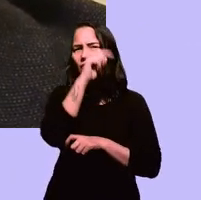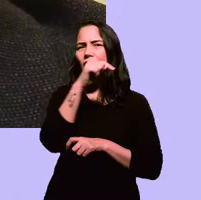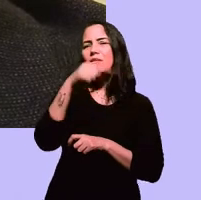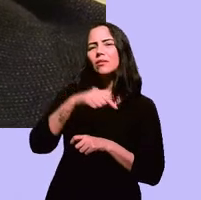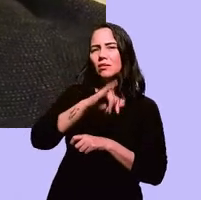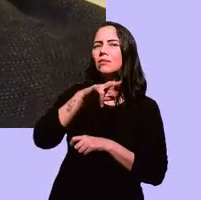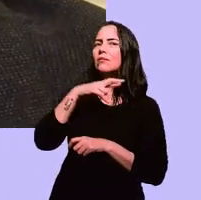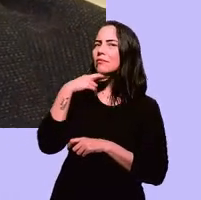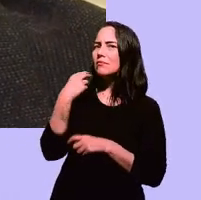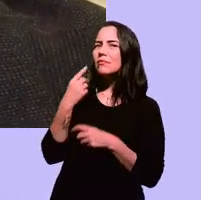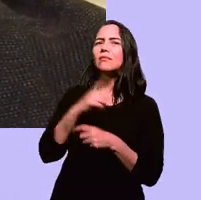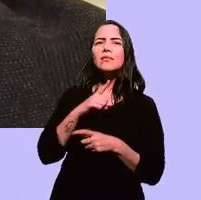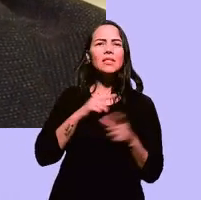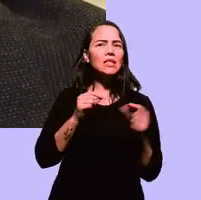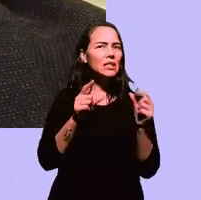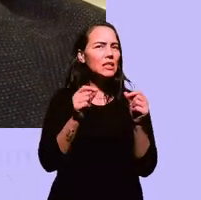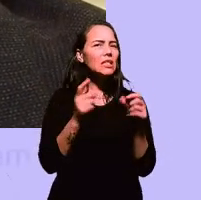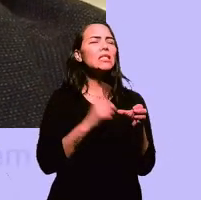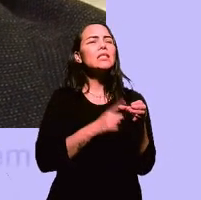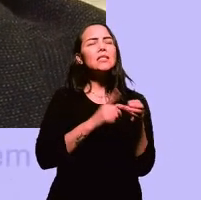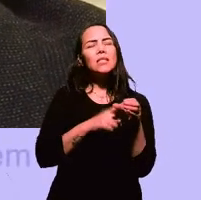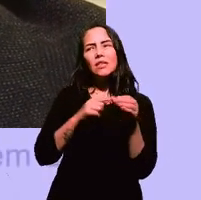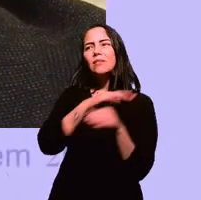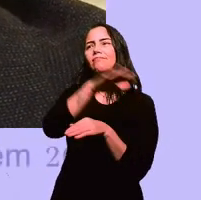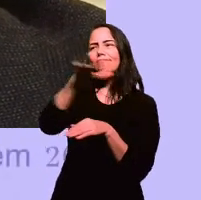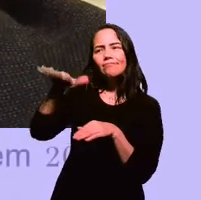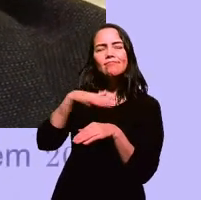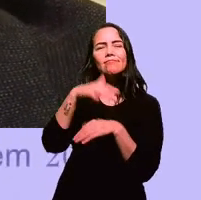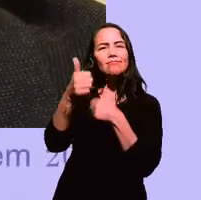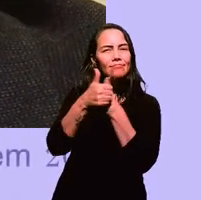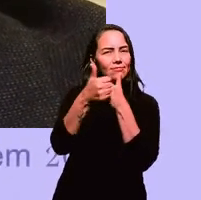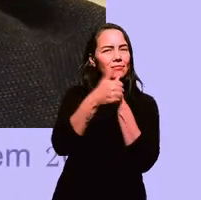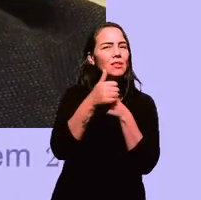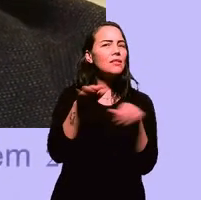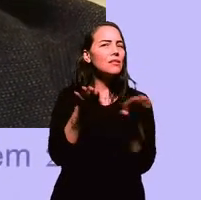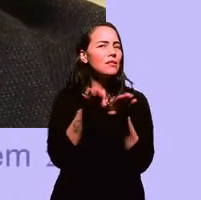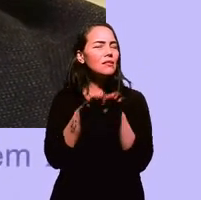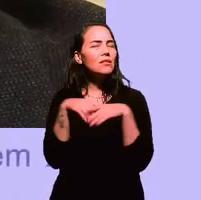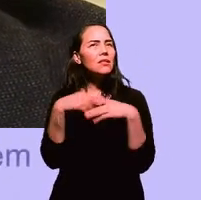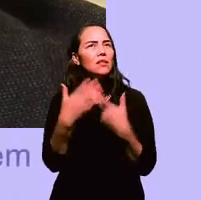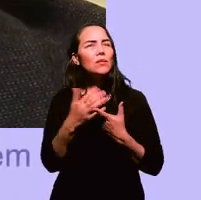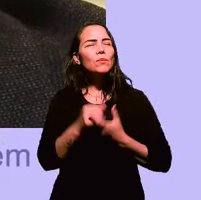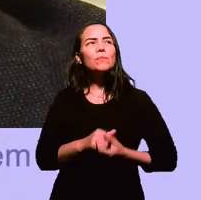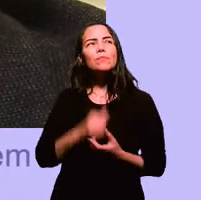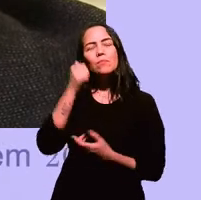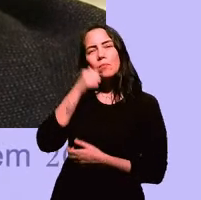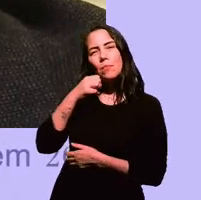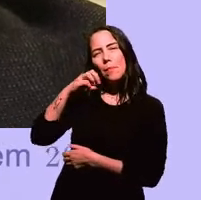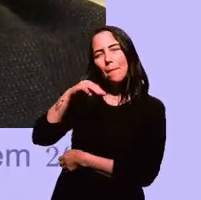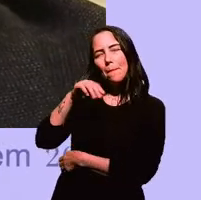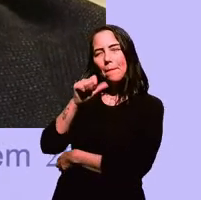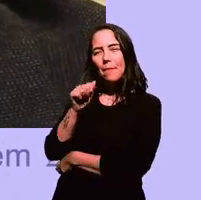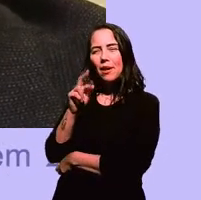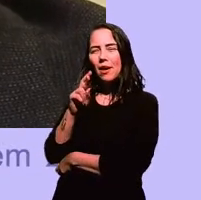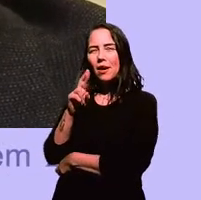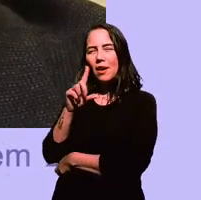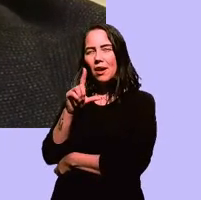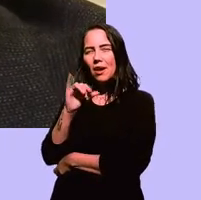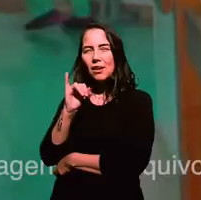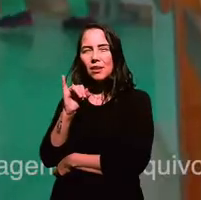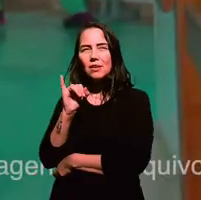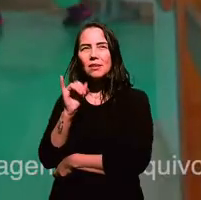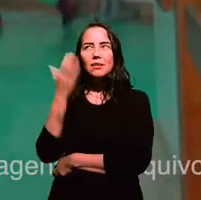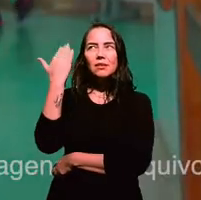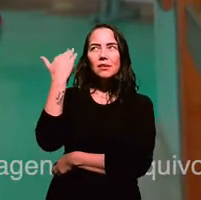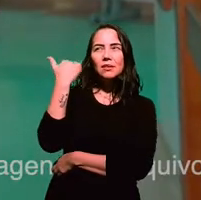Sul e cidades vizinhas também. E a Marli, nos últimos dias, ela disse: